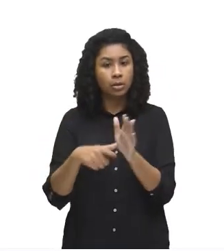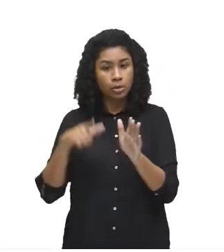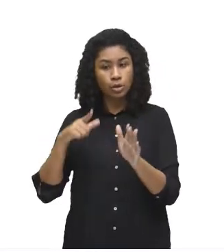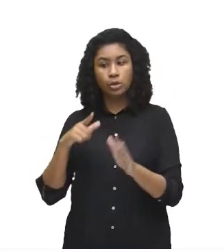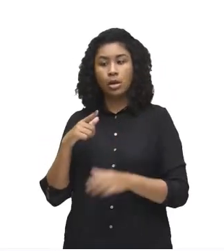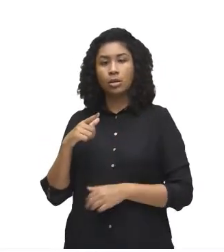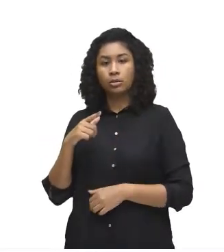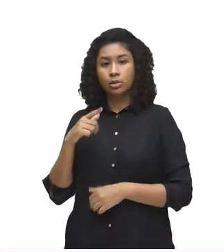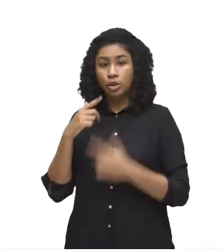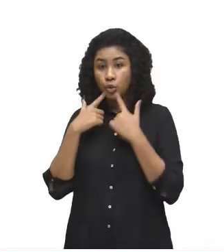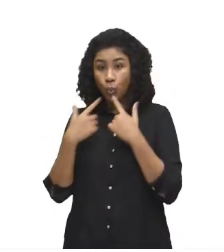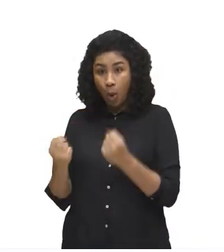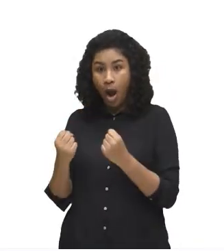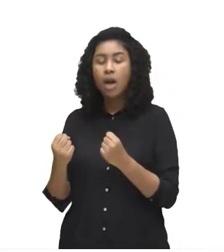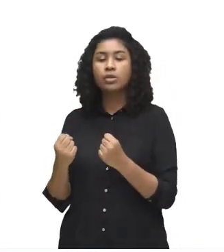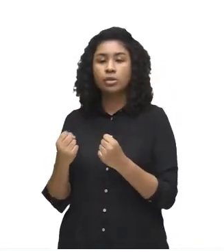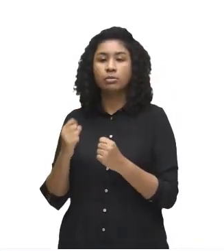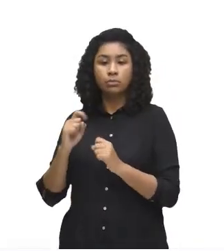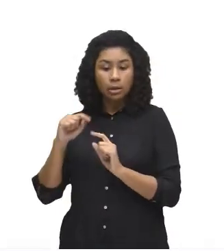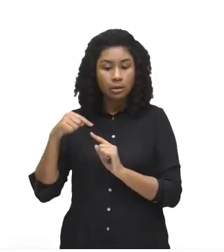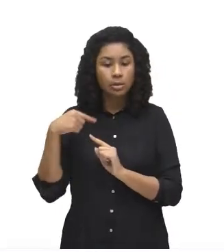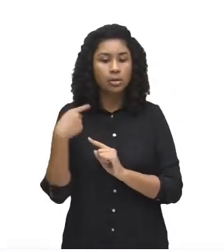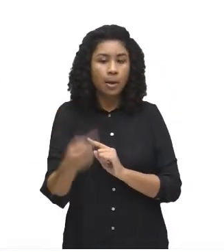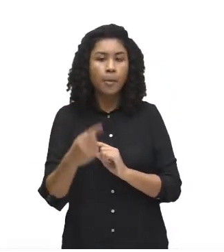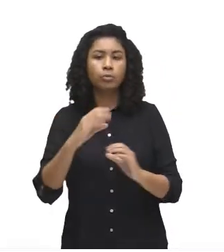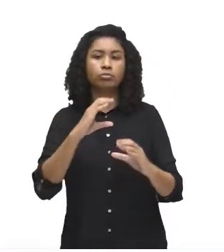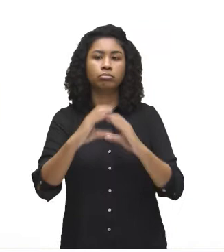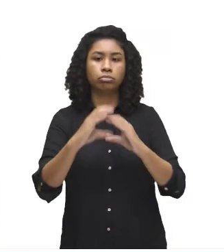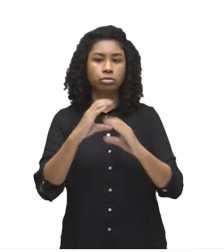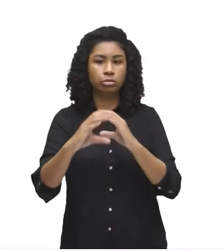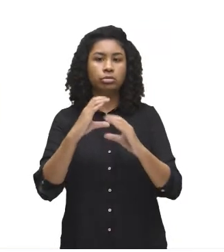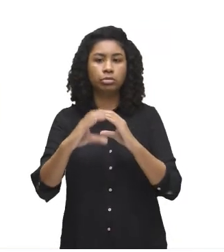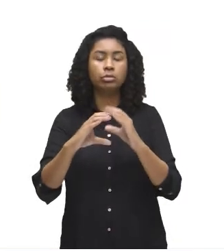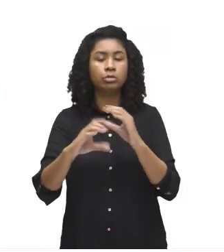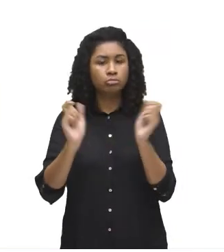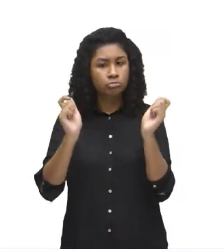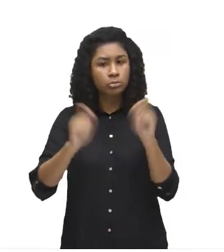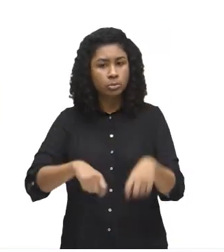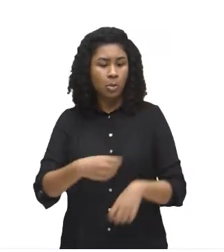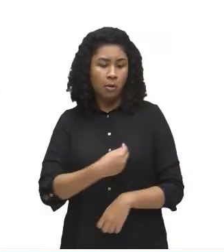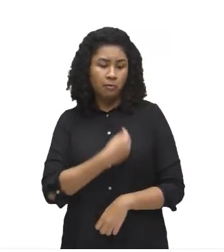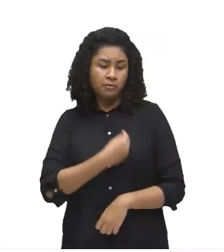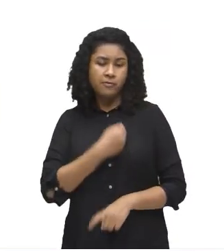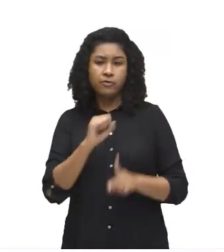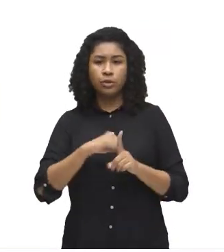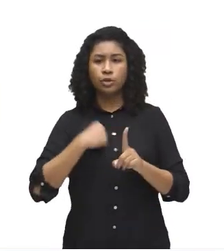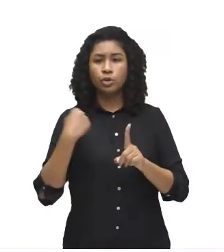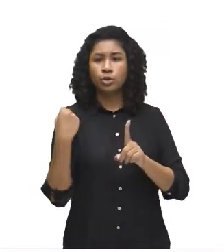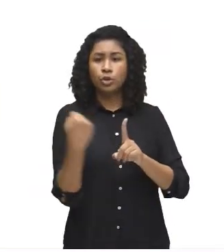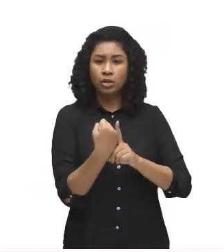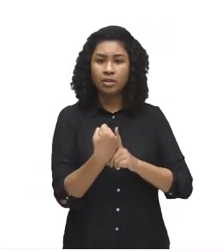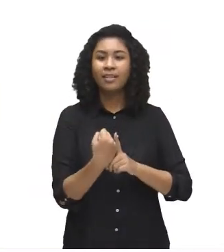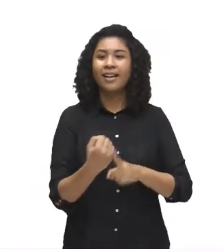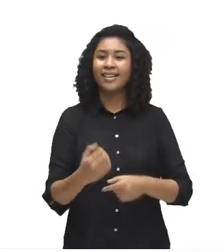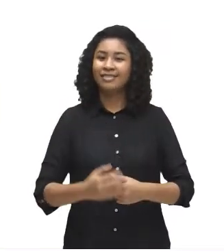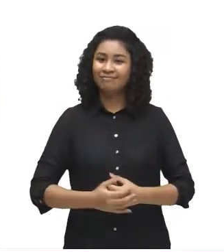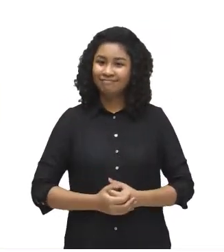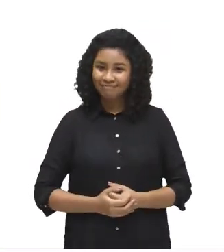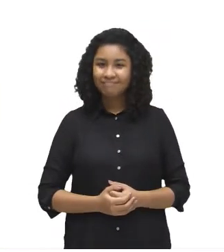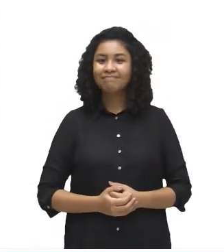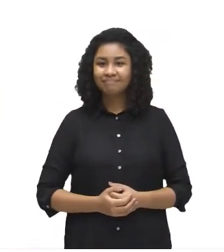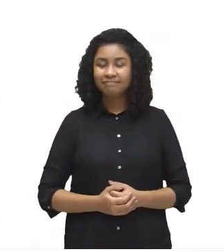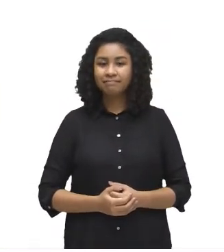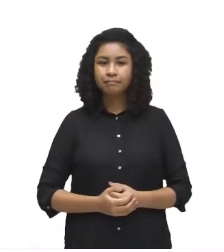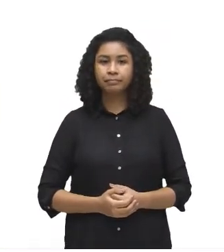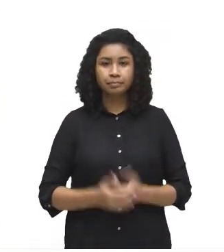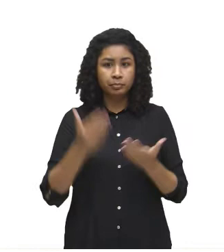em sociedade. Olha o que diz aí, então. Então, a partir daí, a partir da linguagem, que vem a ser um ato que é